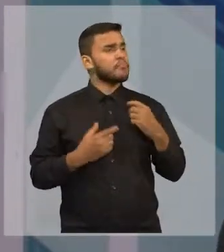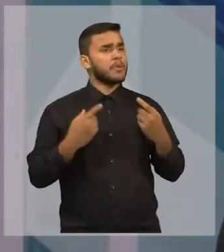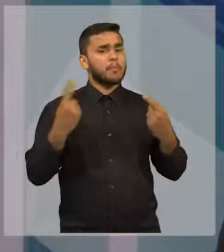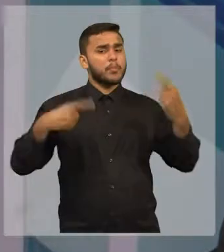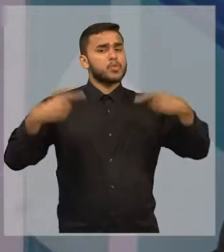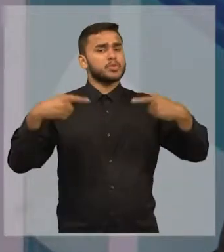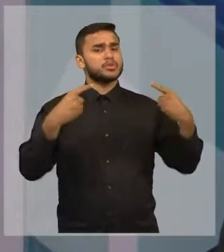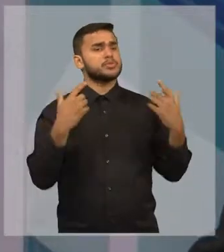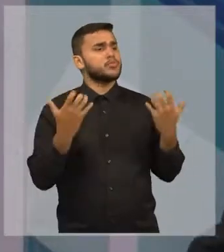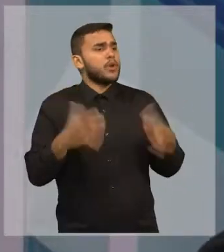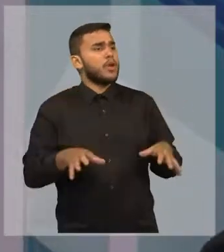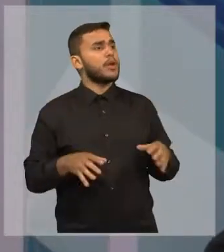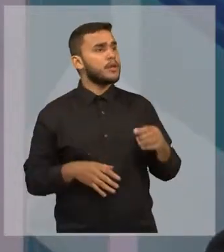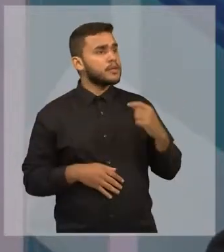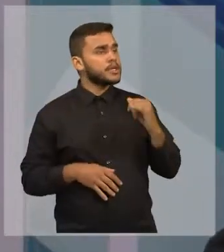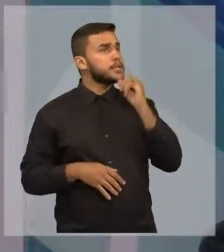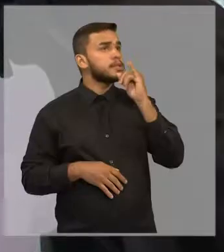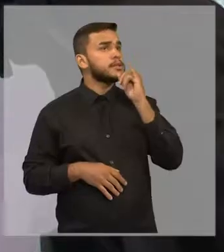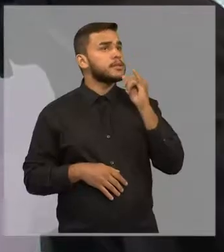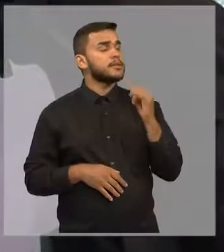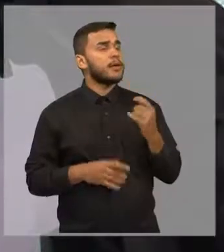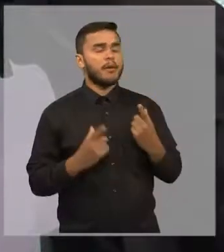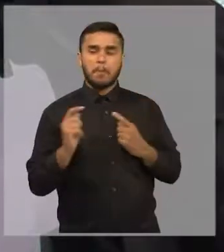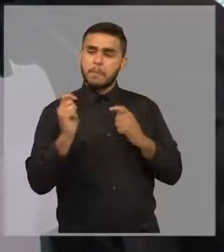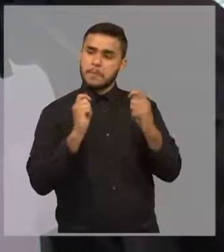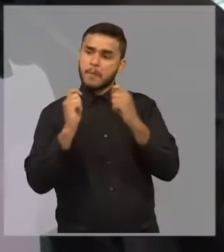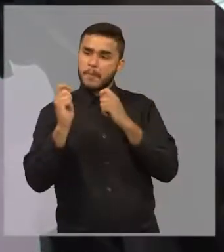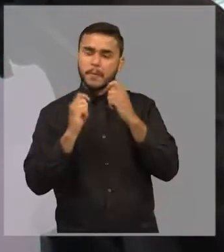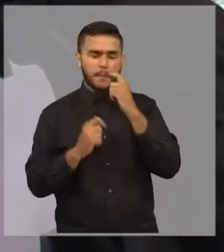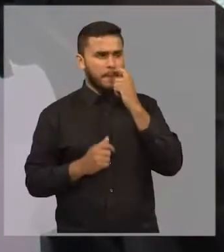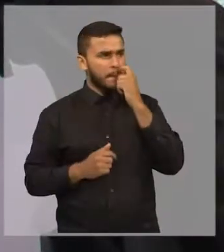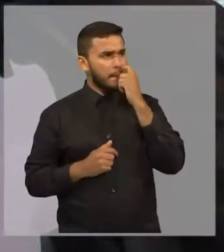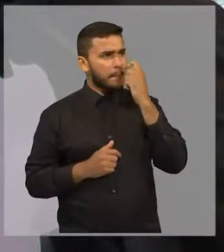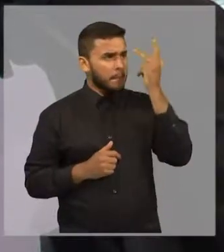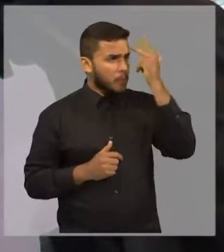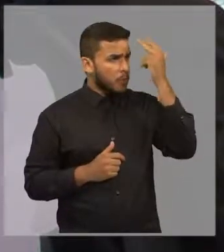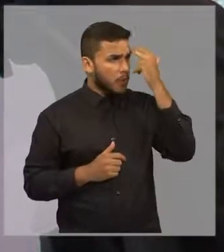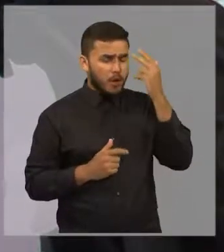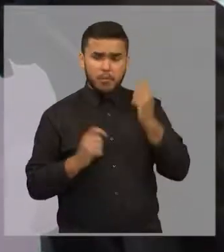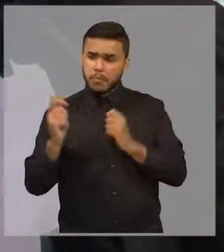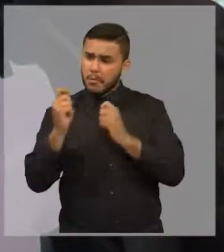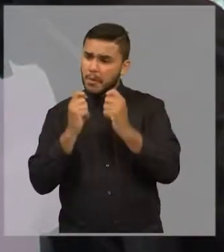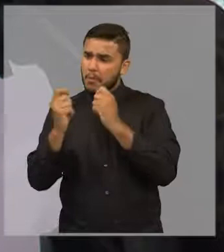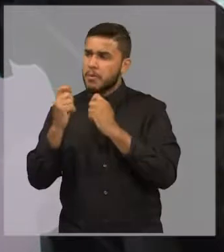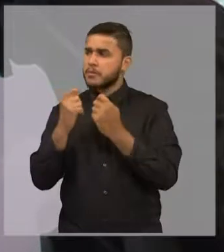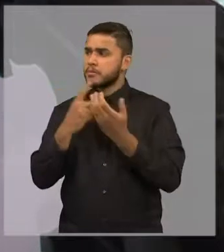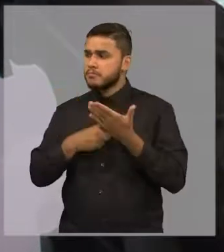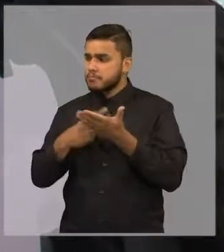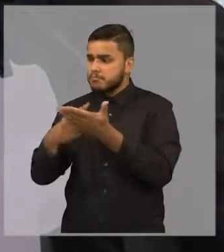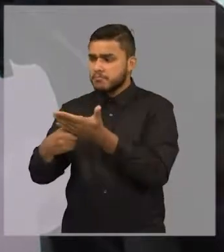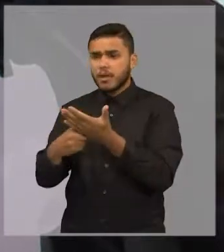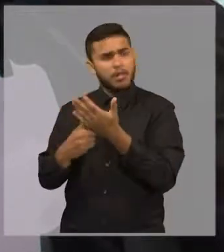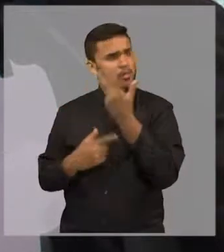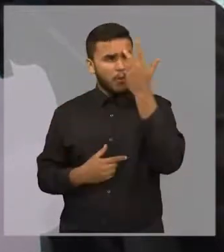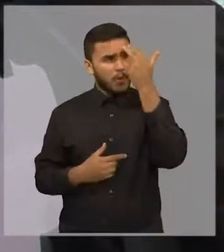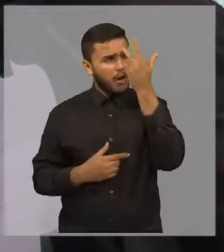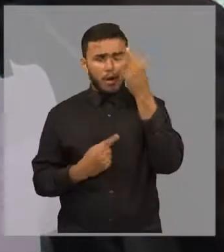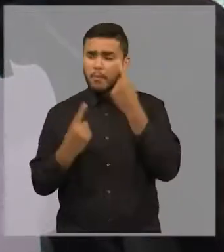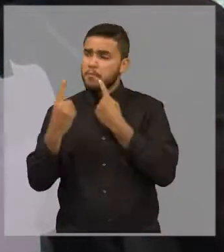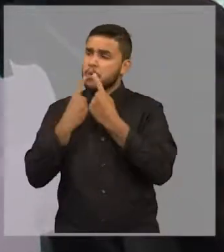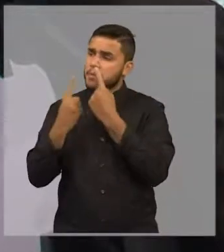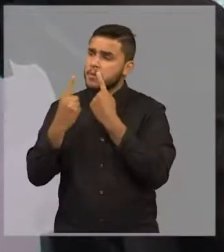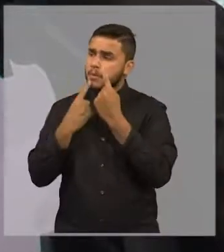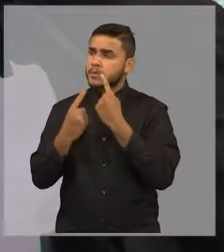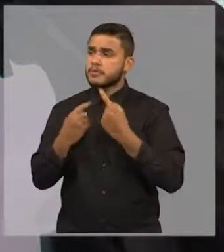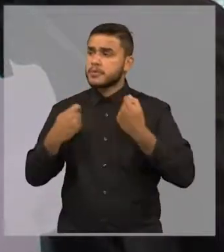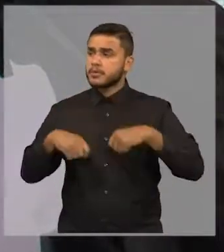escanteio, de lado. Você negociar, política é negociação. Política